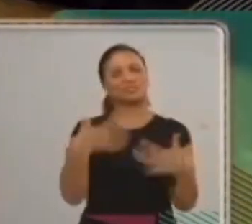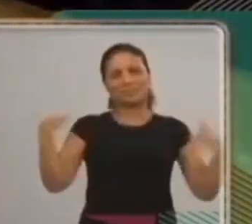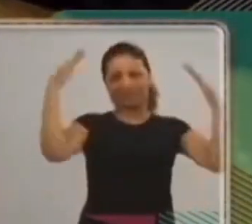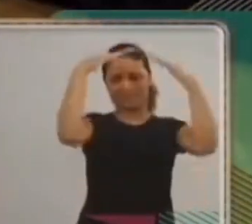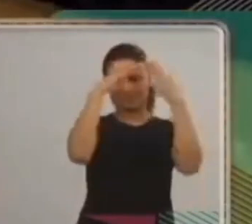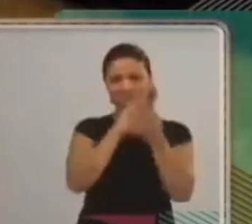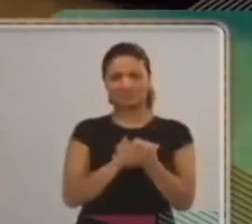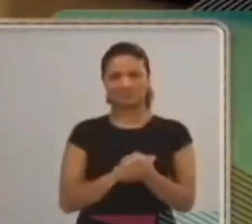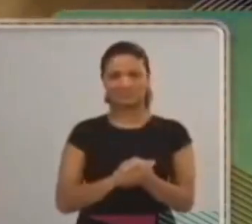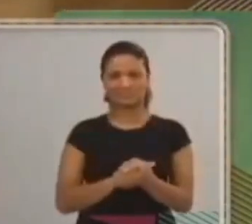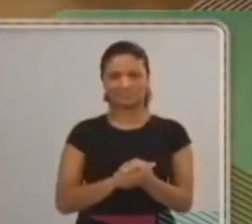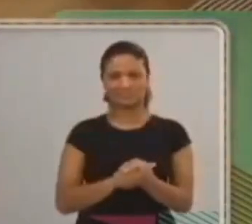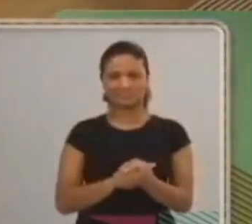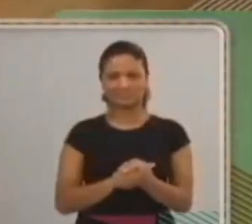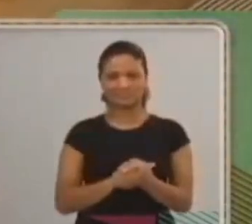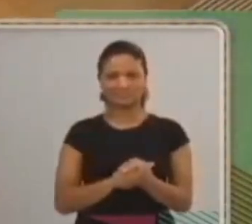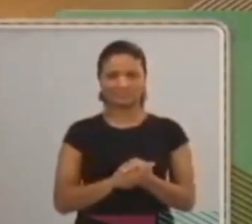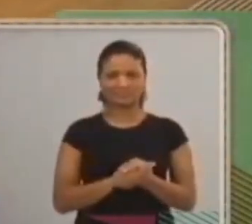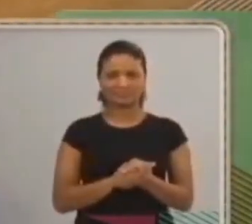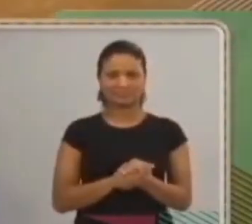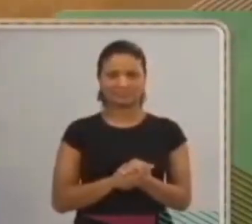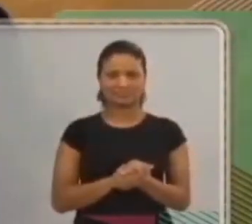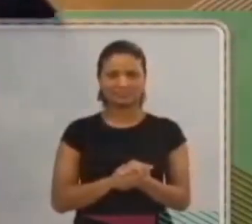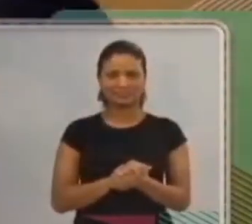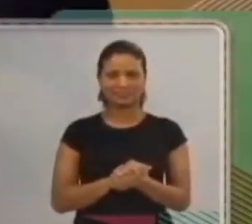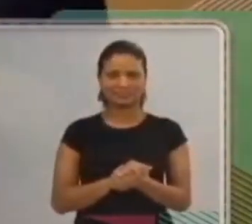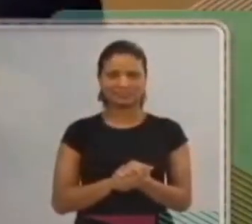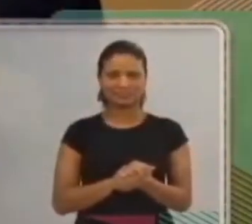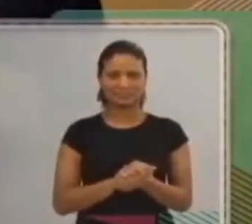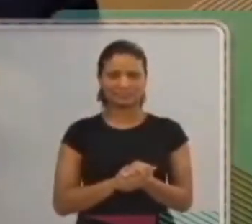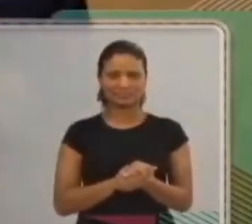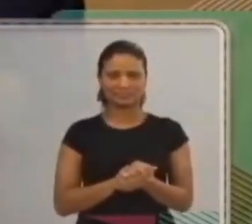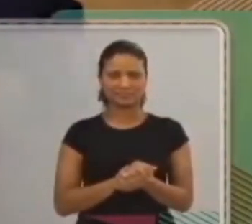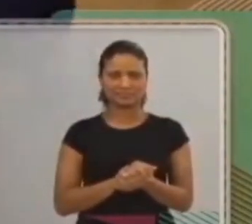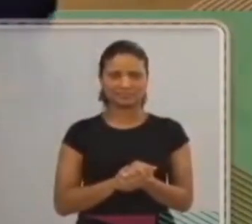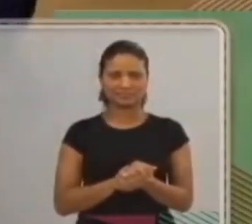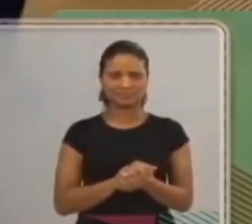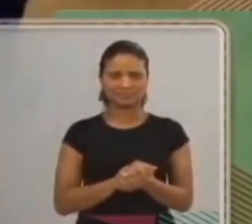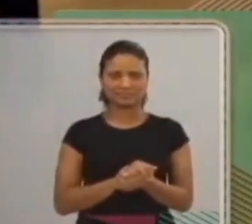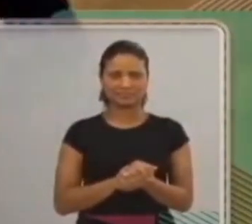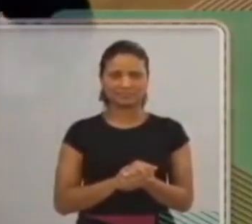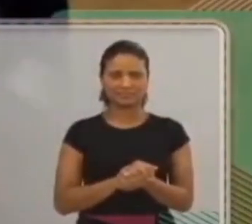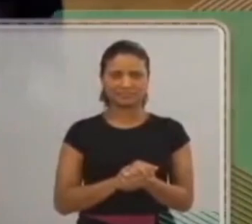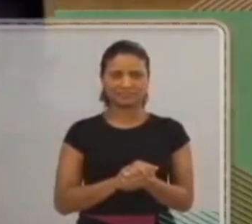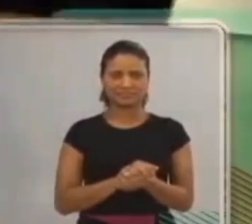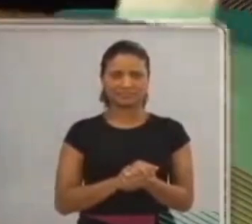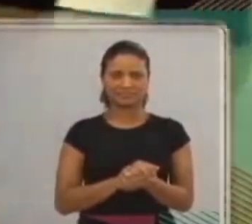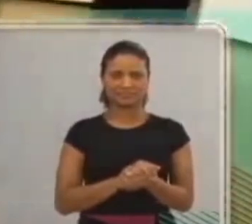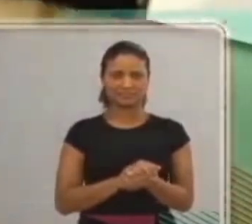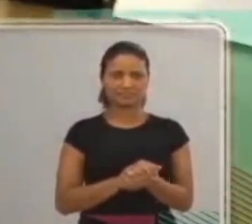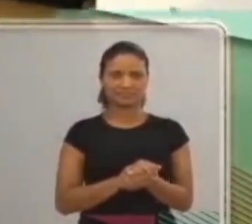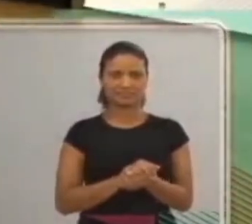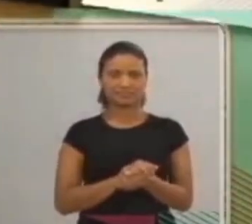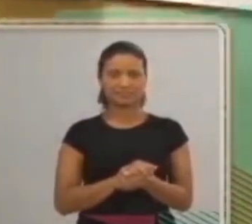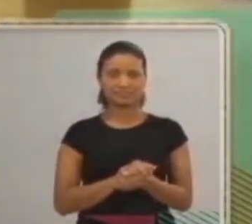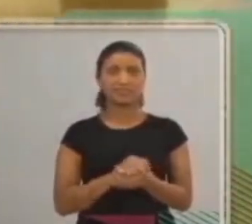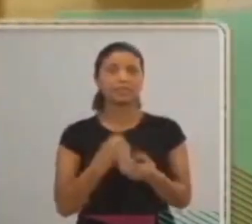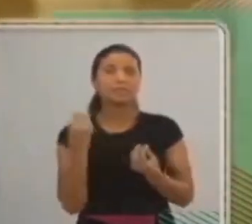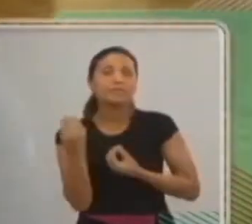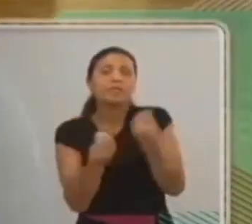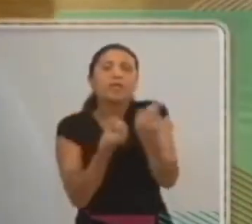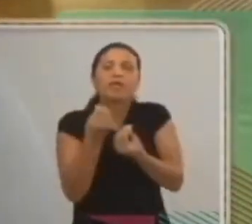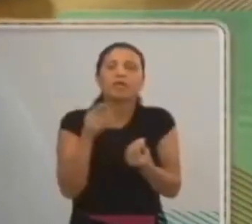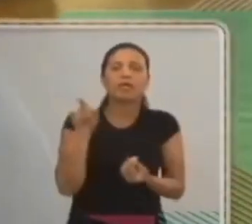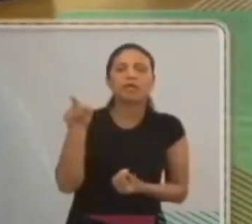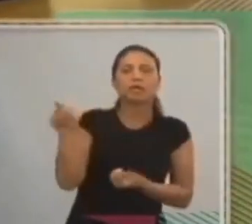parte dele enquanto bailarino. Tereza demonstra com um cadeirante. Como ela